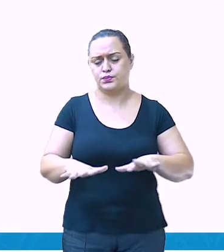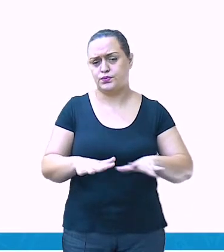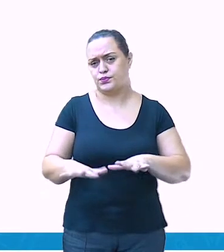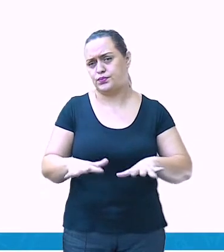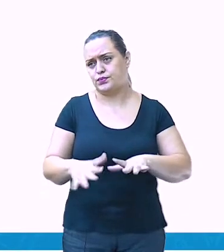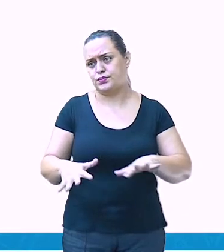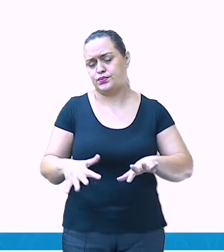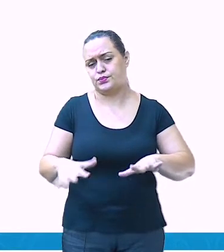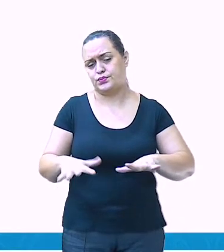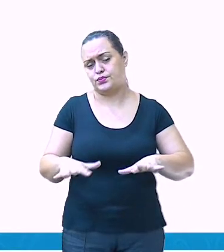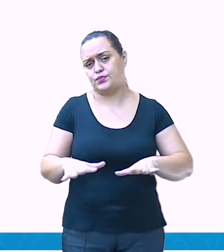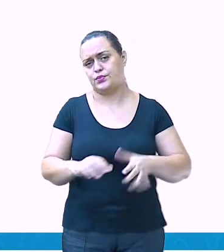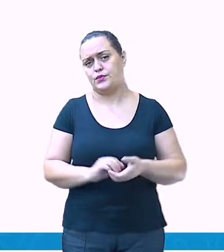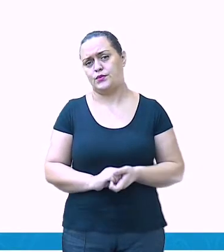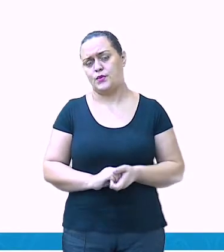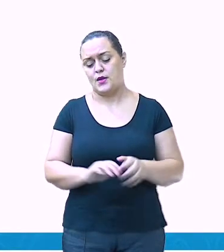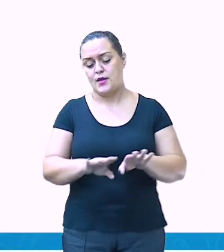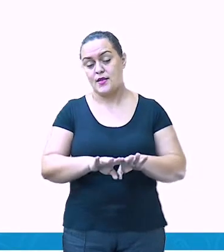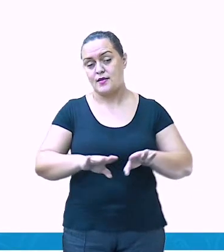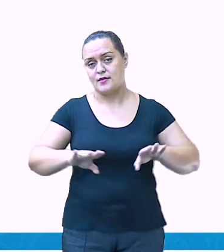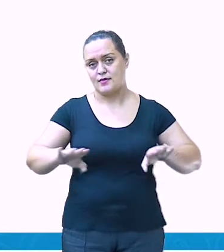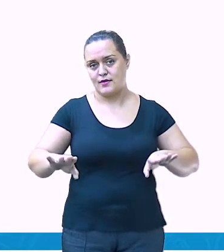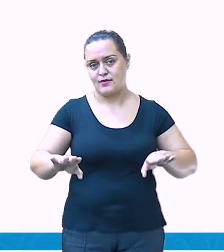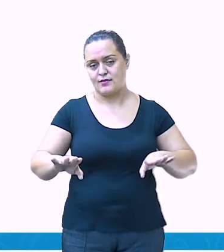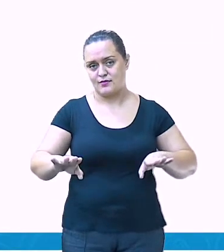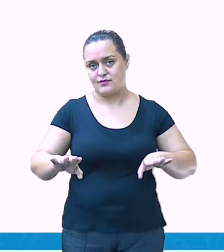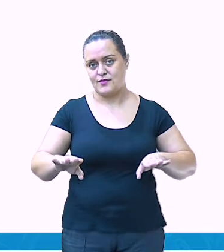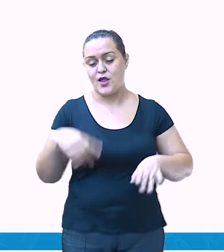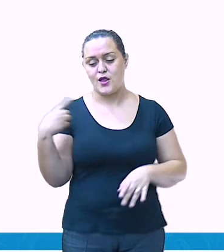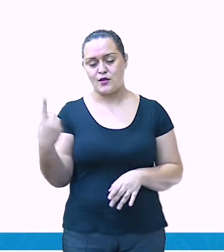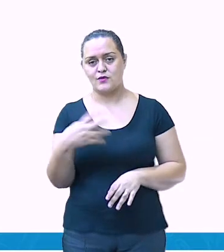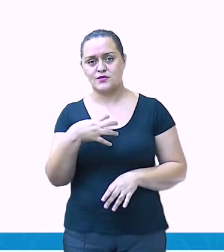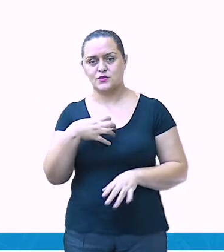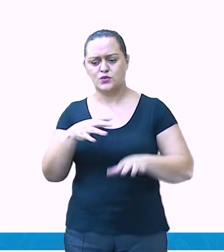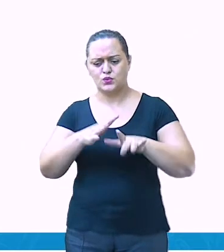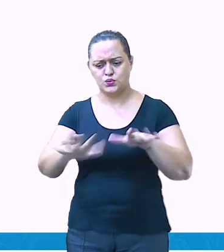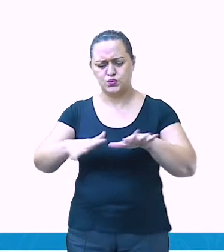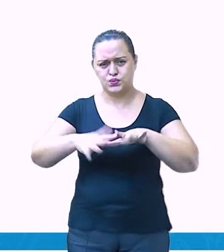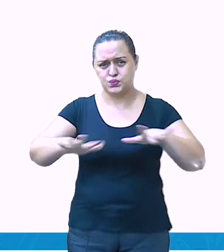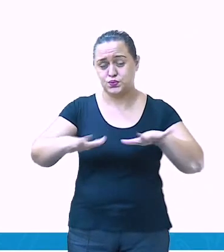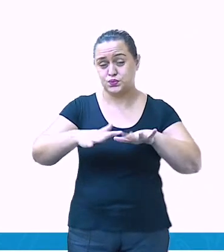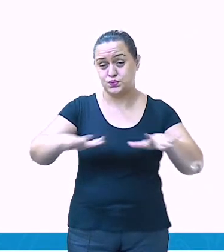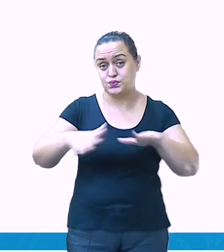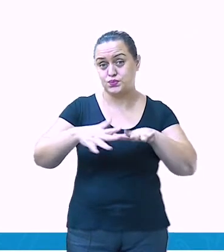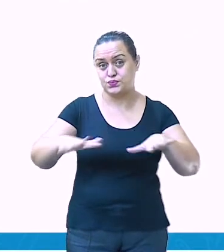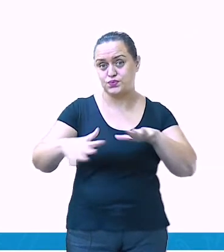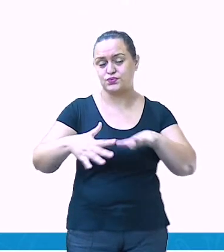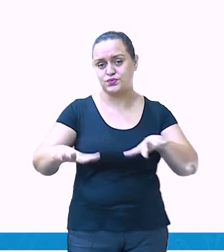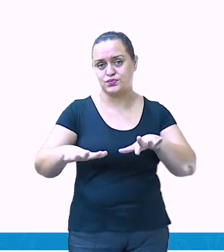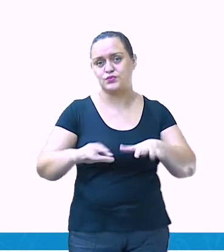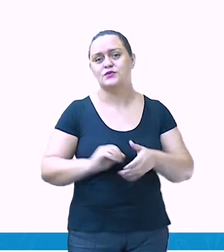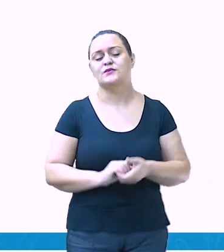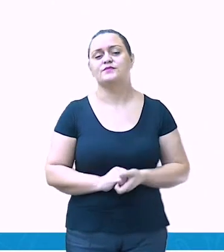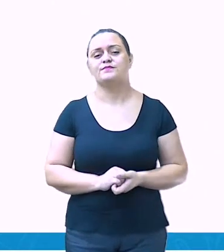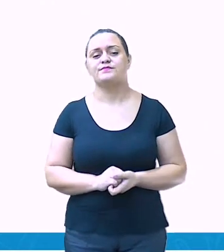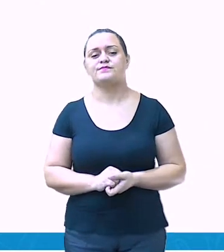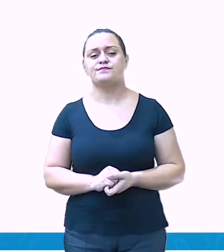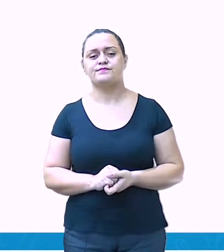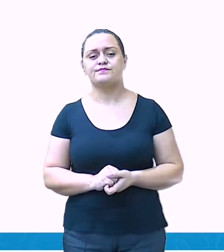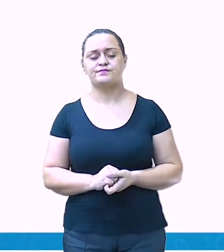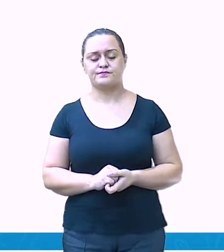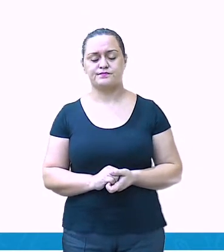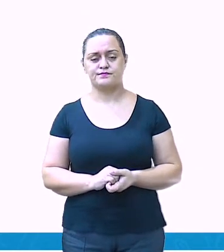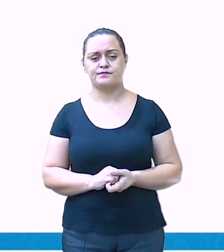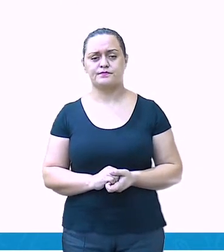então essa vibração na superfície da Terra. Isto são chamados